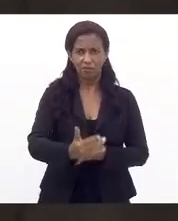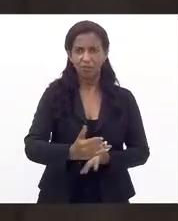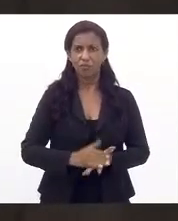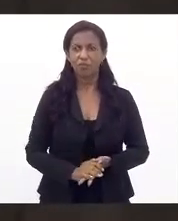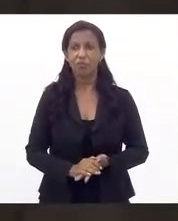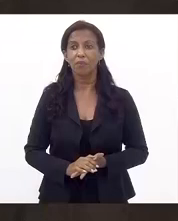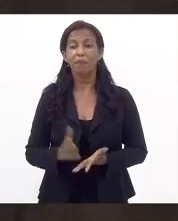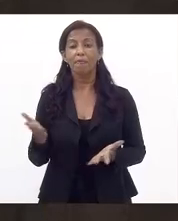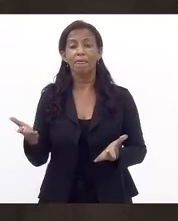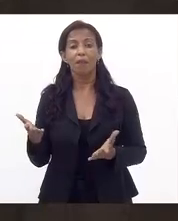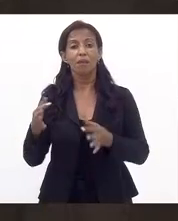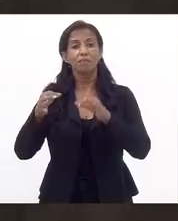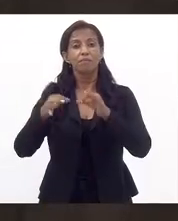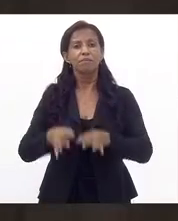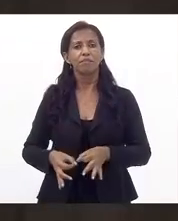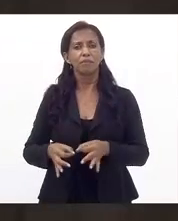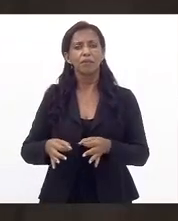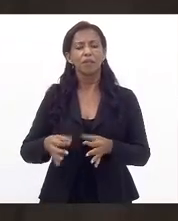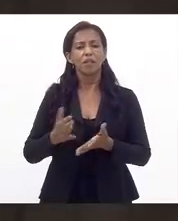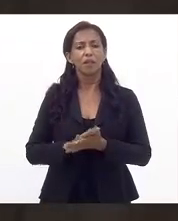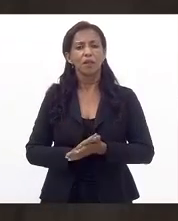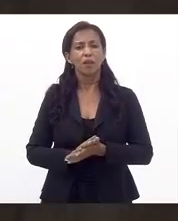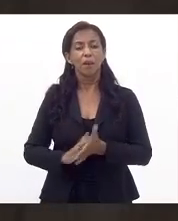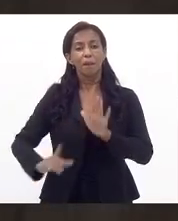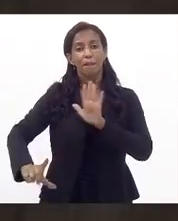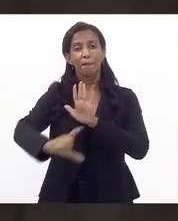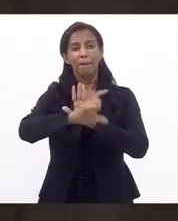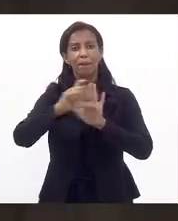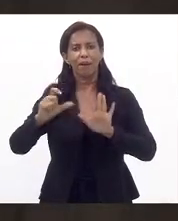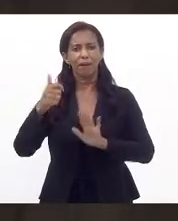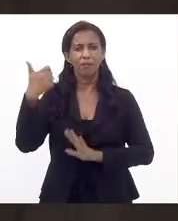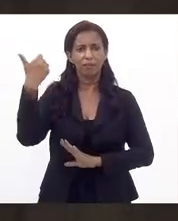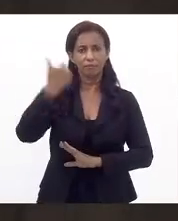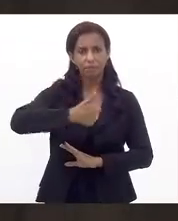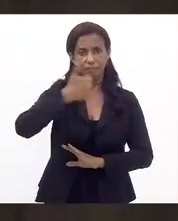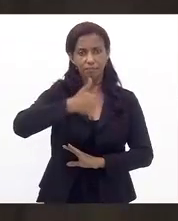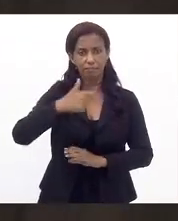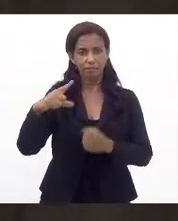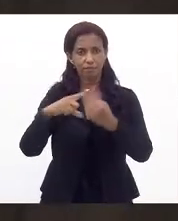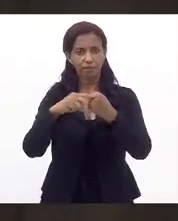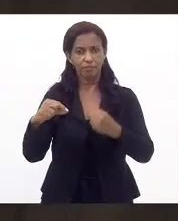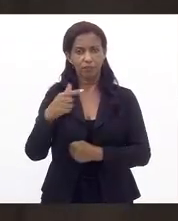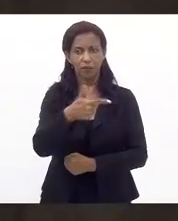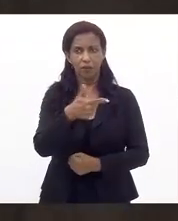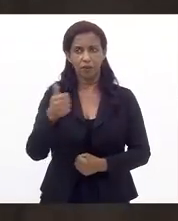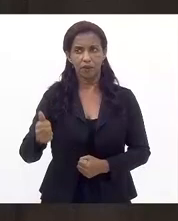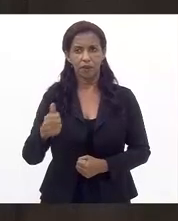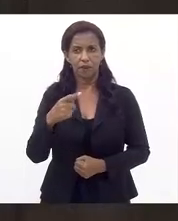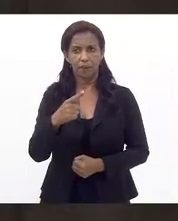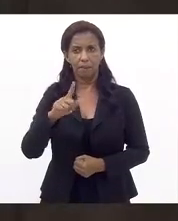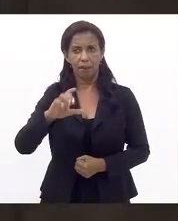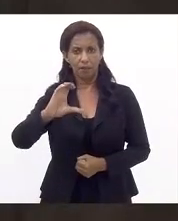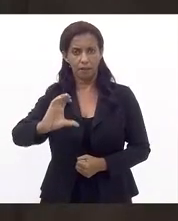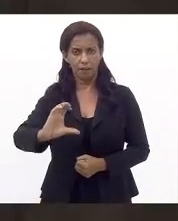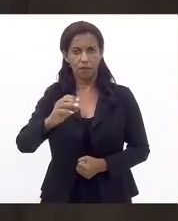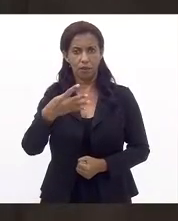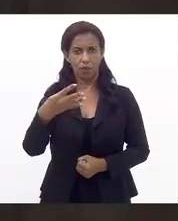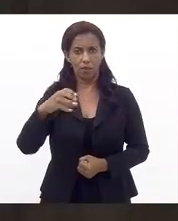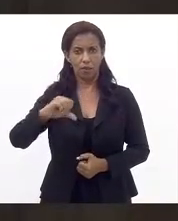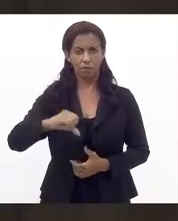a justamente para exclusiva do parágrafo primeiro do artigo 21 do PLC